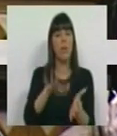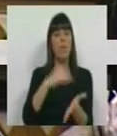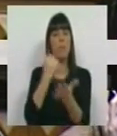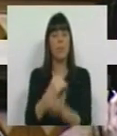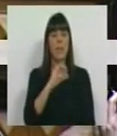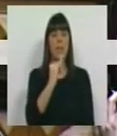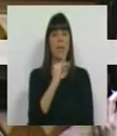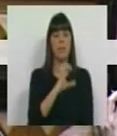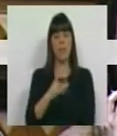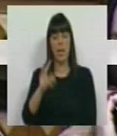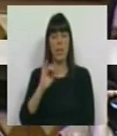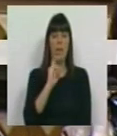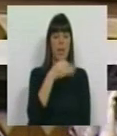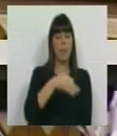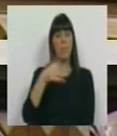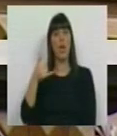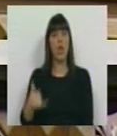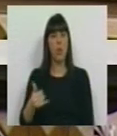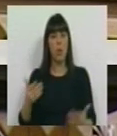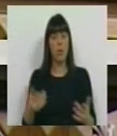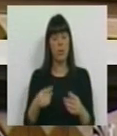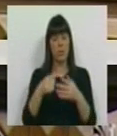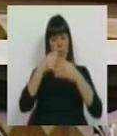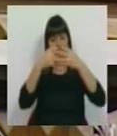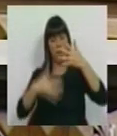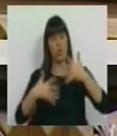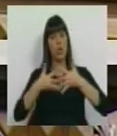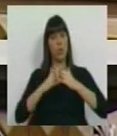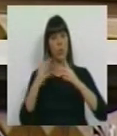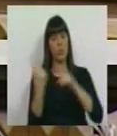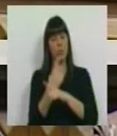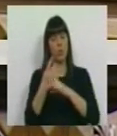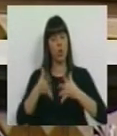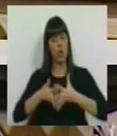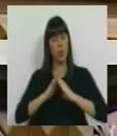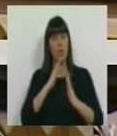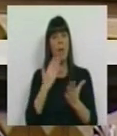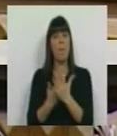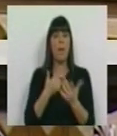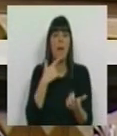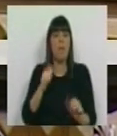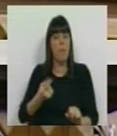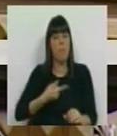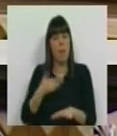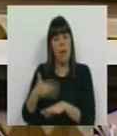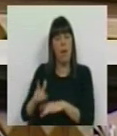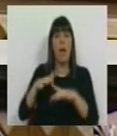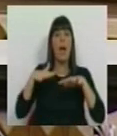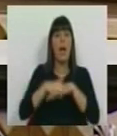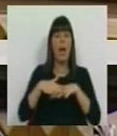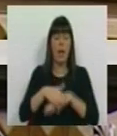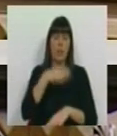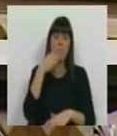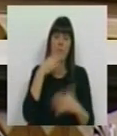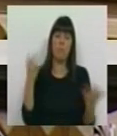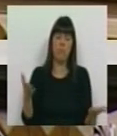do IC13, do IP2... Entre as infraestruturas de caráter estruturante, não podemos deixar de fora a rede